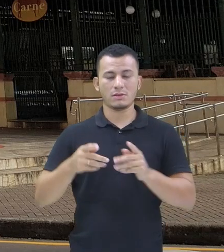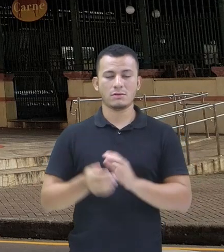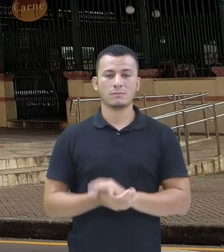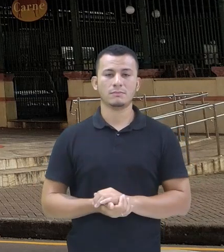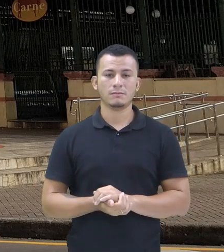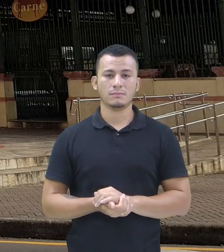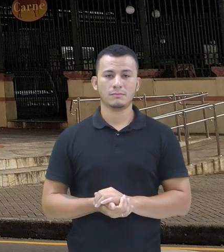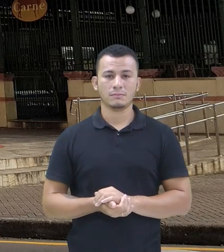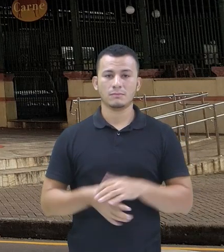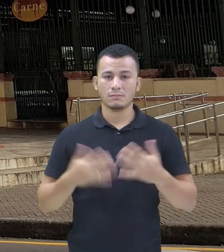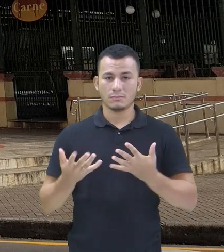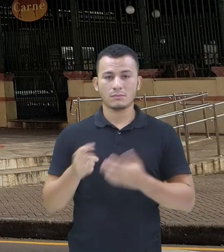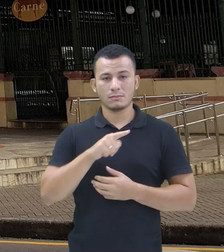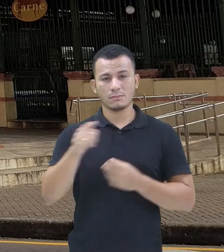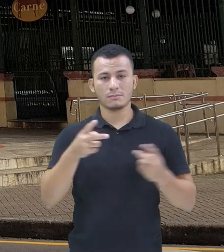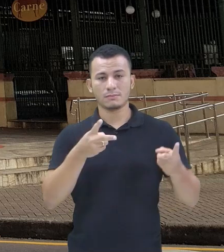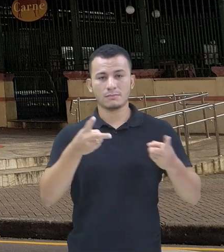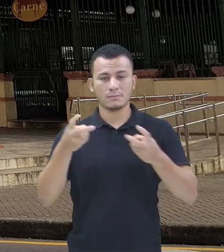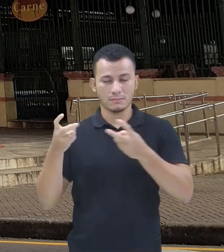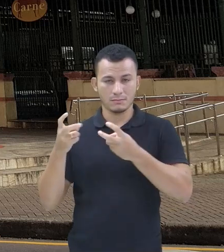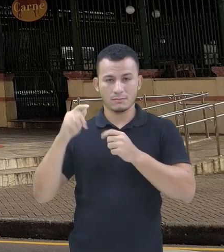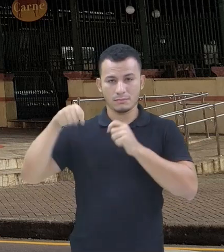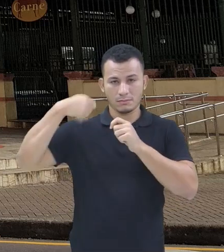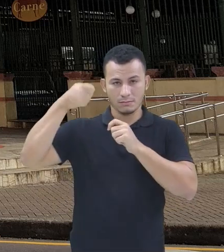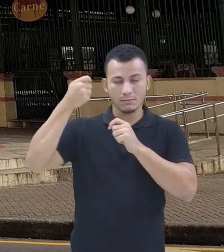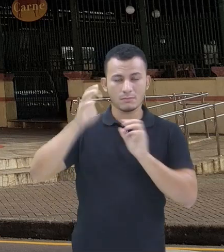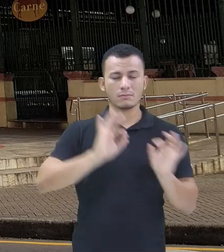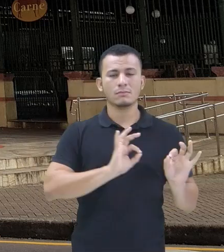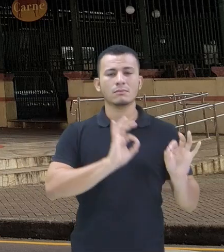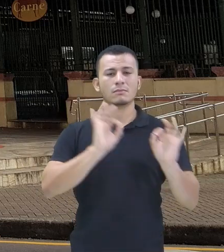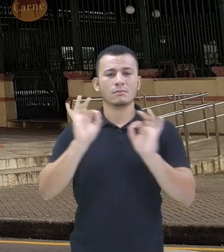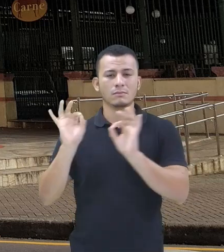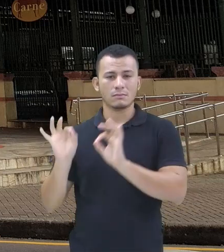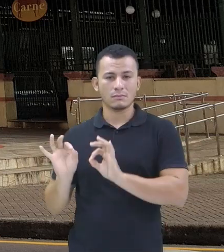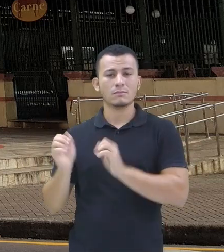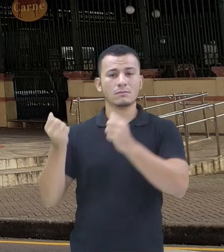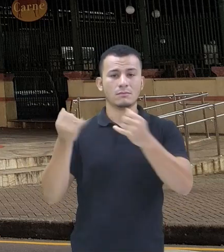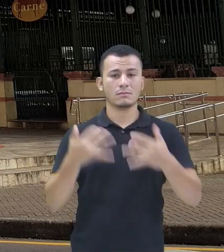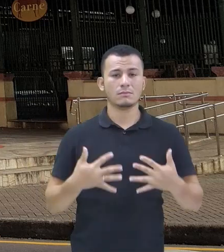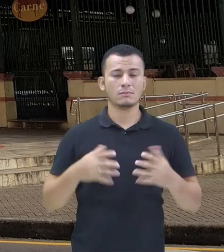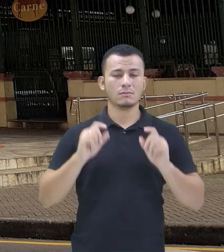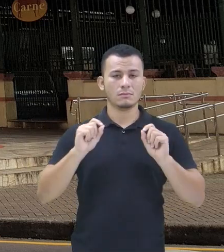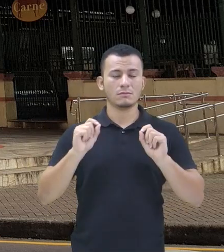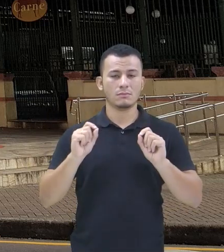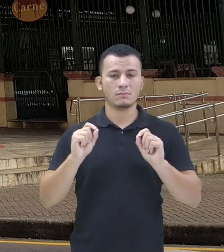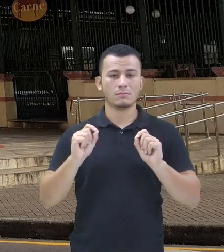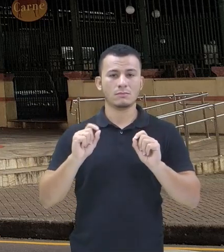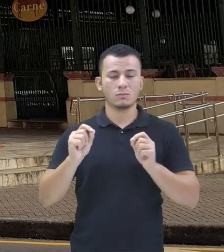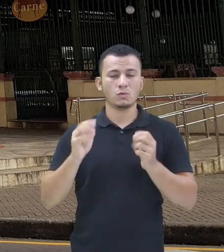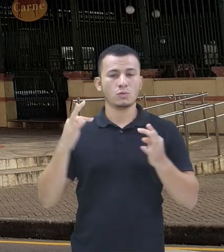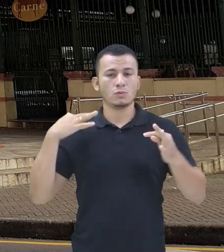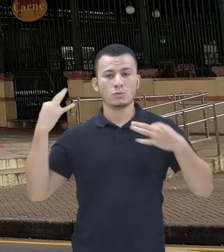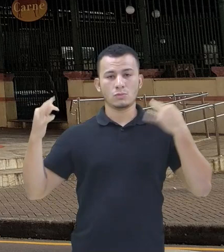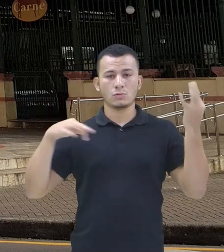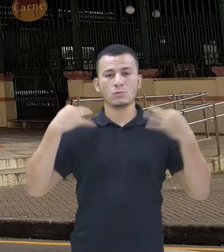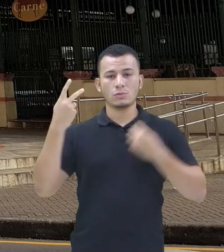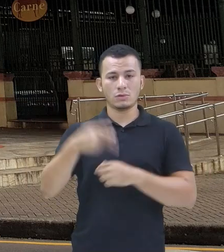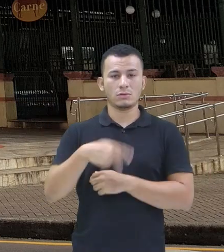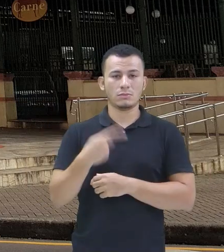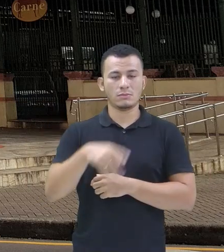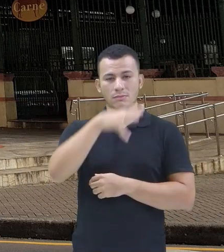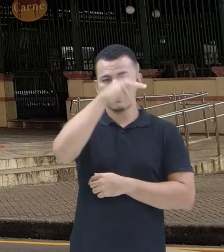Agora eu quero que vocês observem bem esse vídeo, porque ele vai falar do ecoturismo na